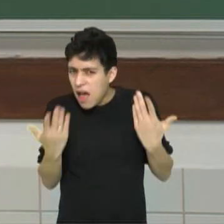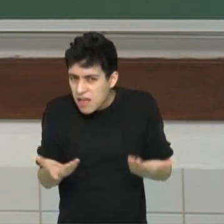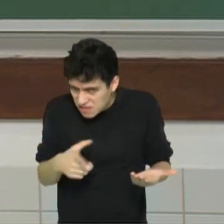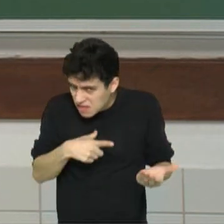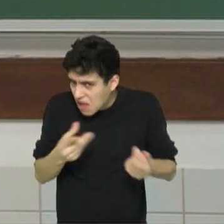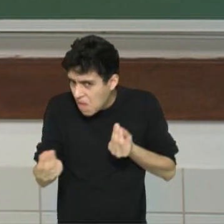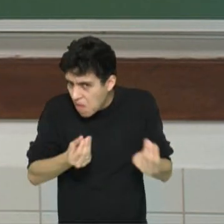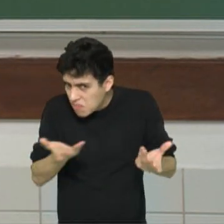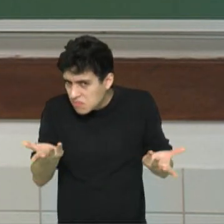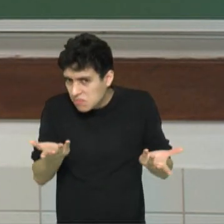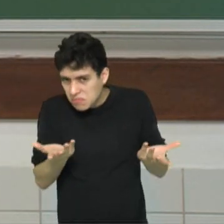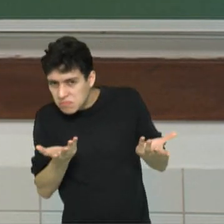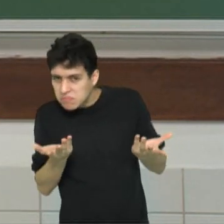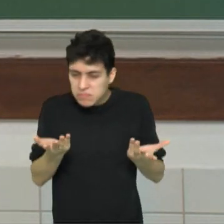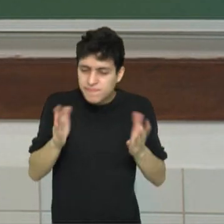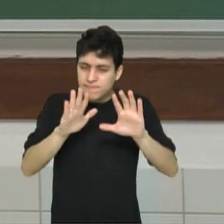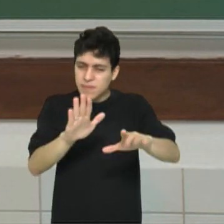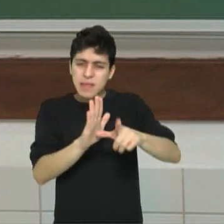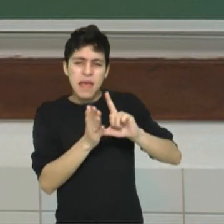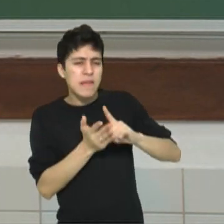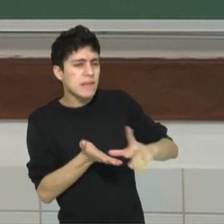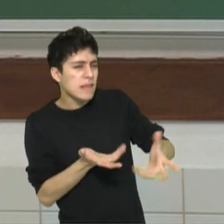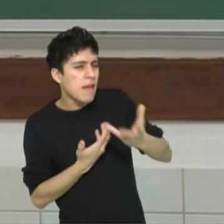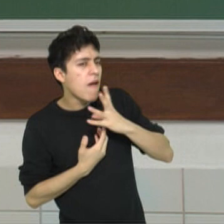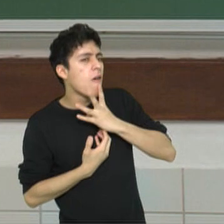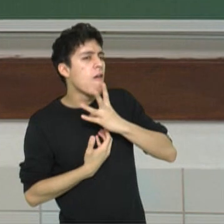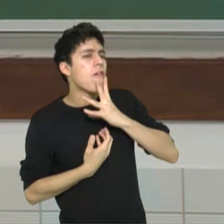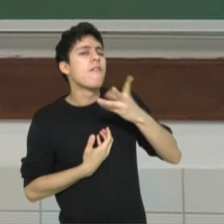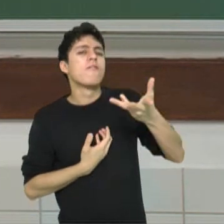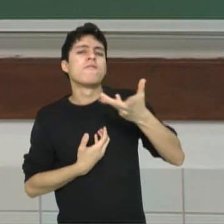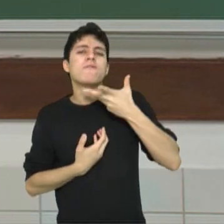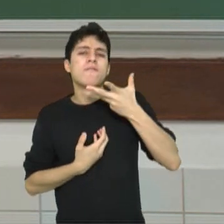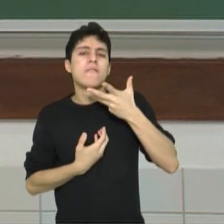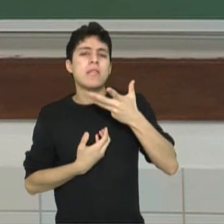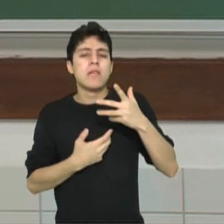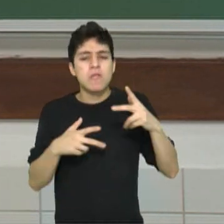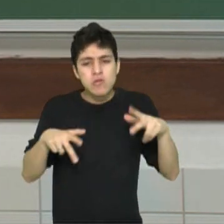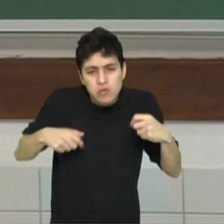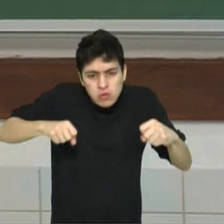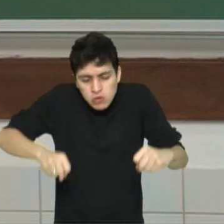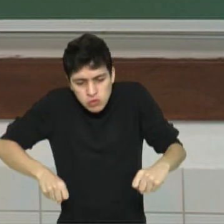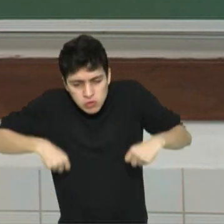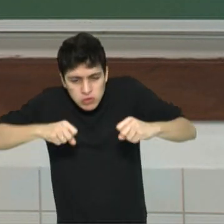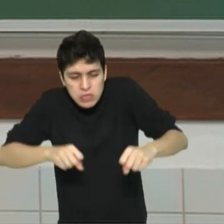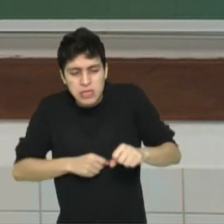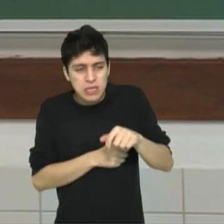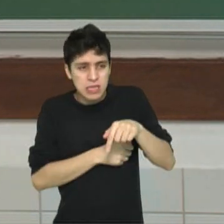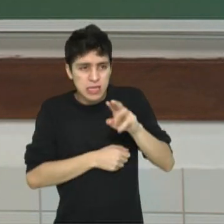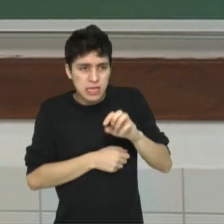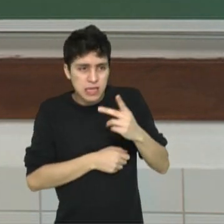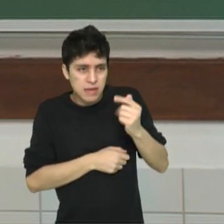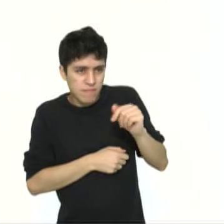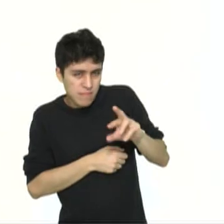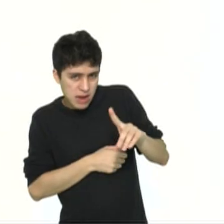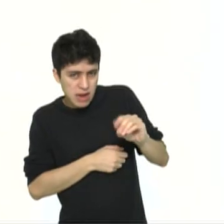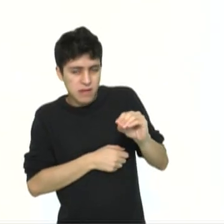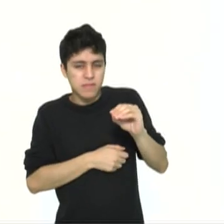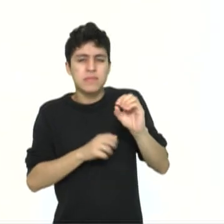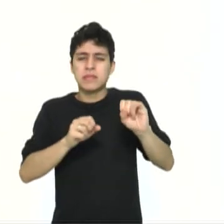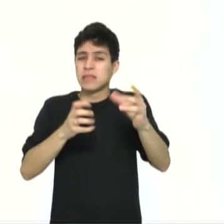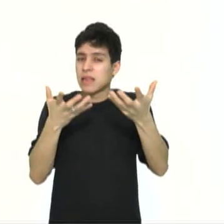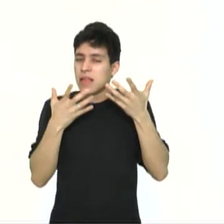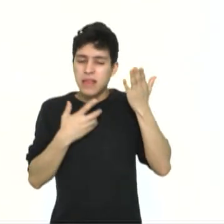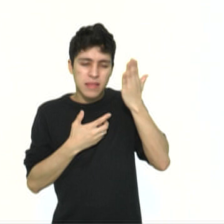Será? E se a gente quiser conhecer, por exemplo, a velocidade de um guepardo, né, um animal altamente veloz, se eu quiser